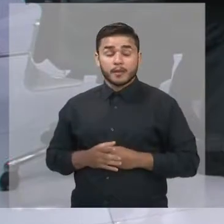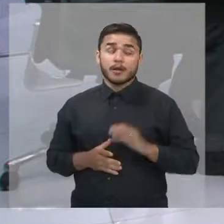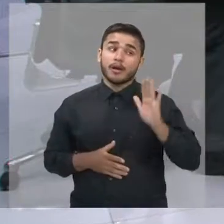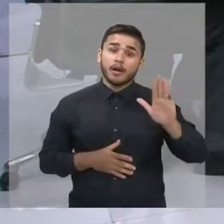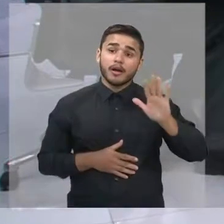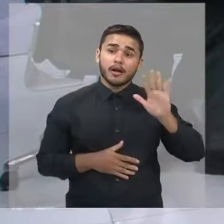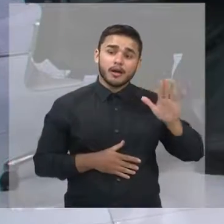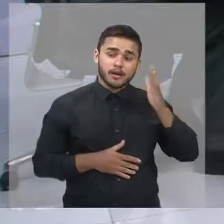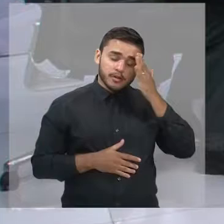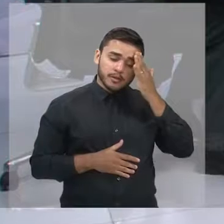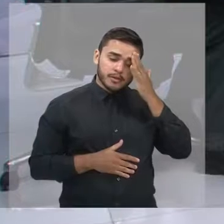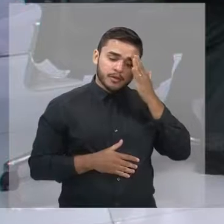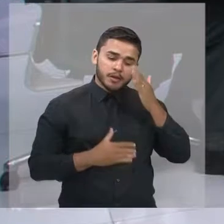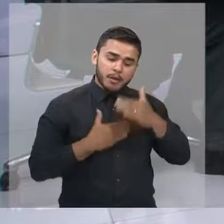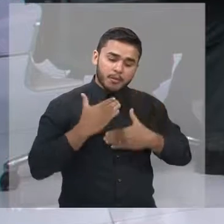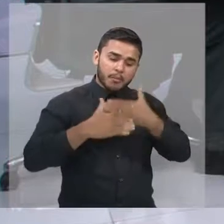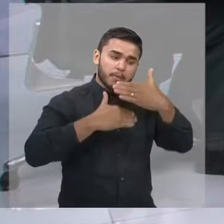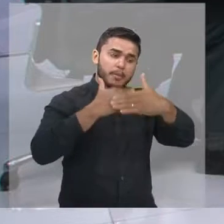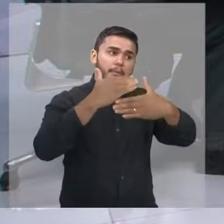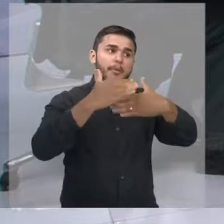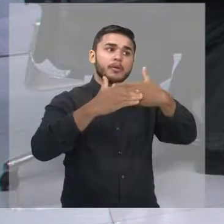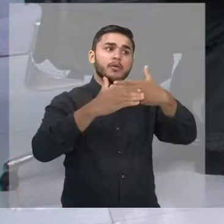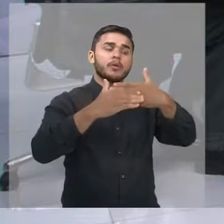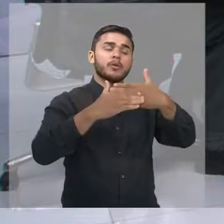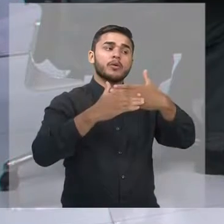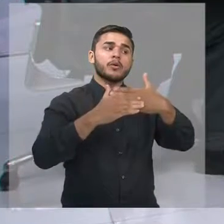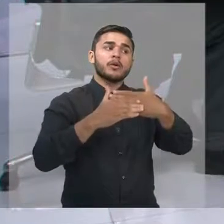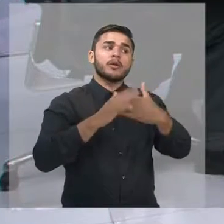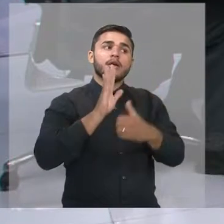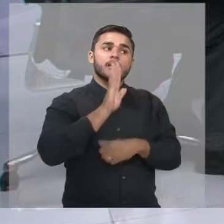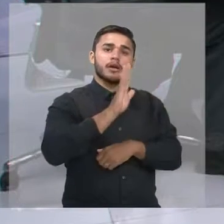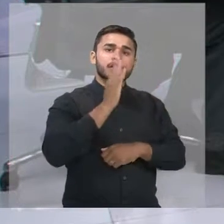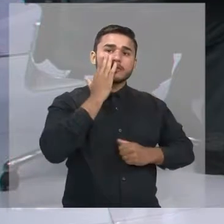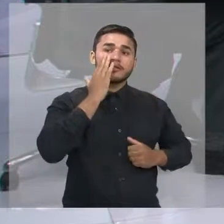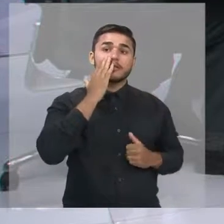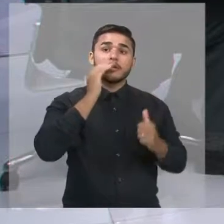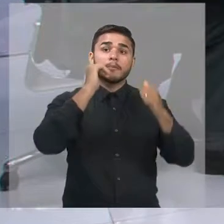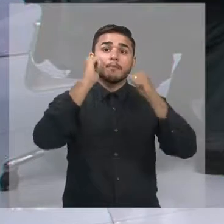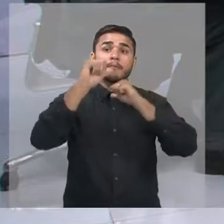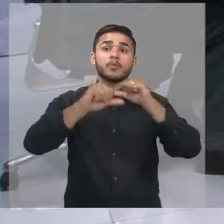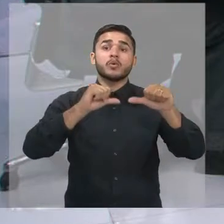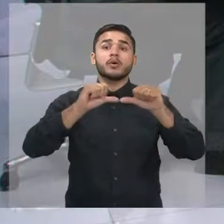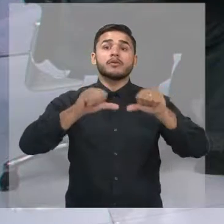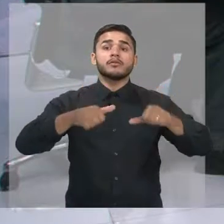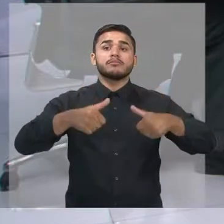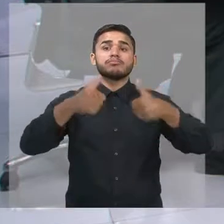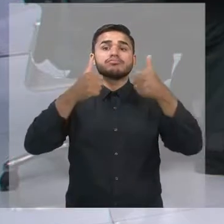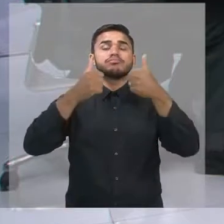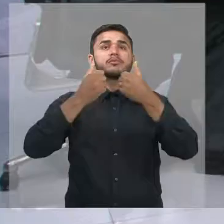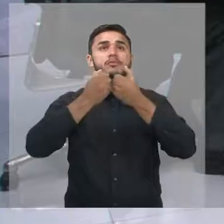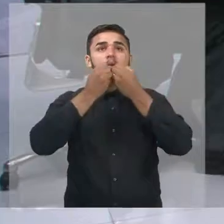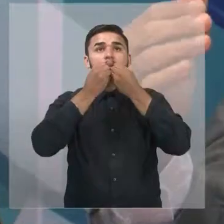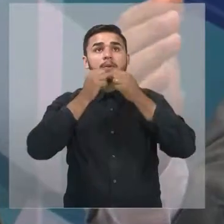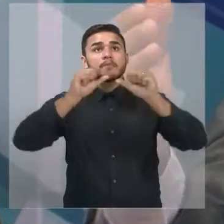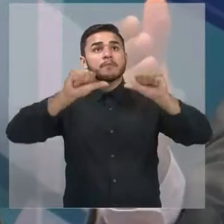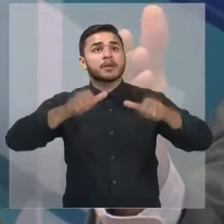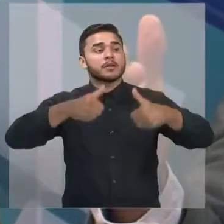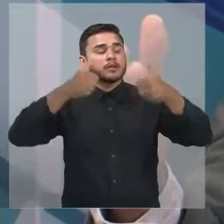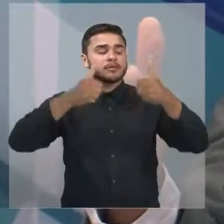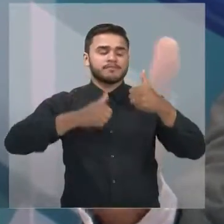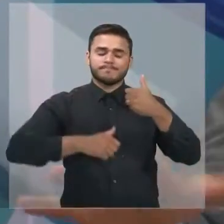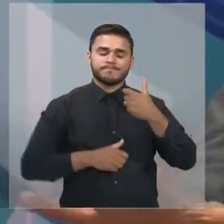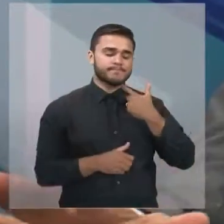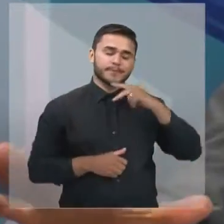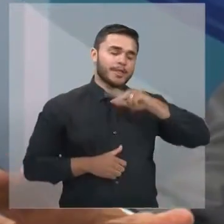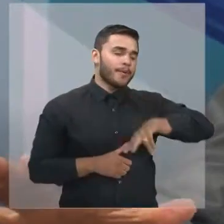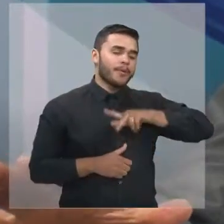evoluindo. Aí, quando você vai lá, evolução. Evolução sinaliza a ideia de uma mudança para melhor, para uma situação